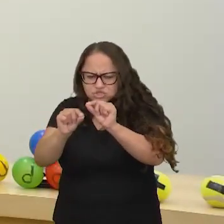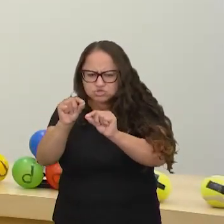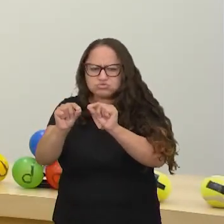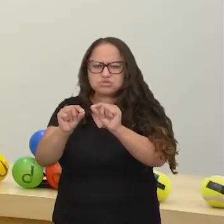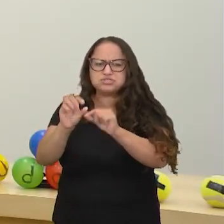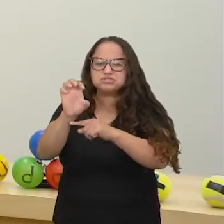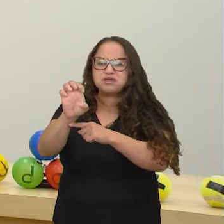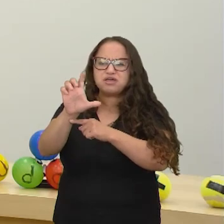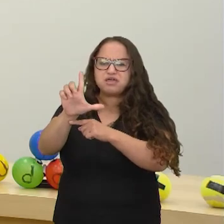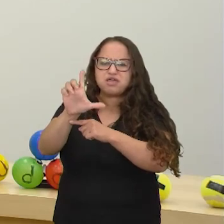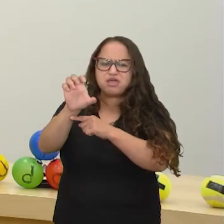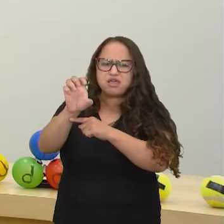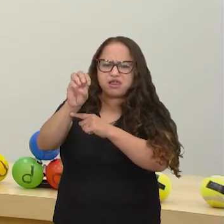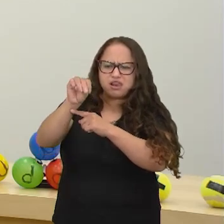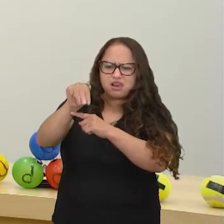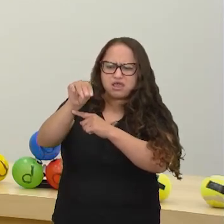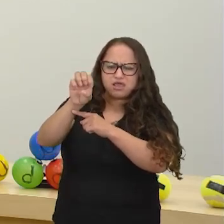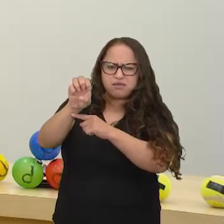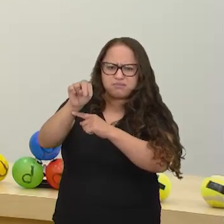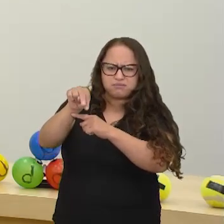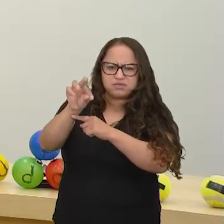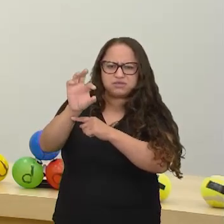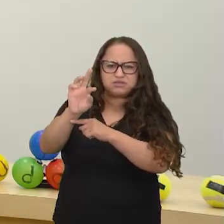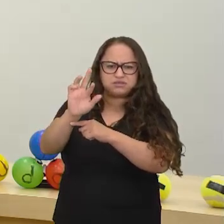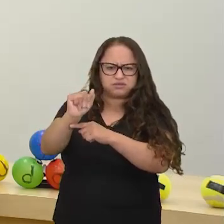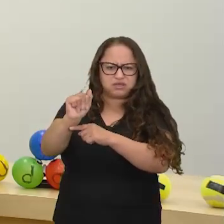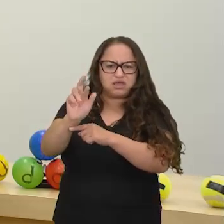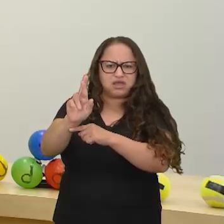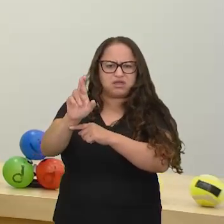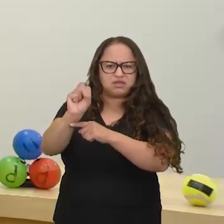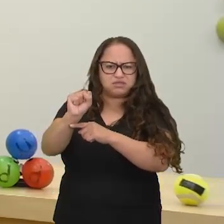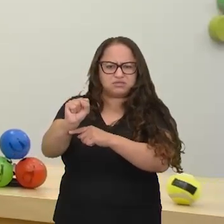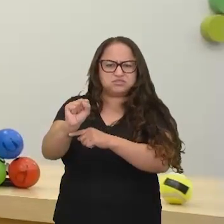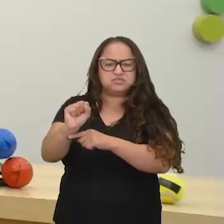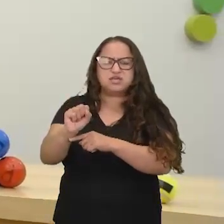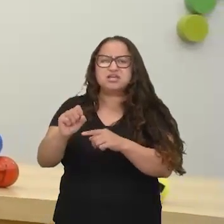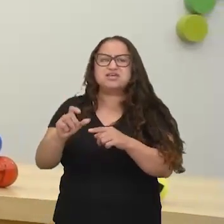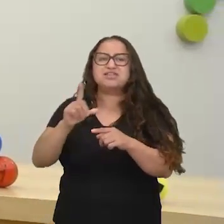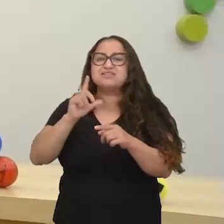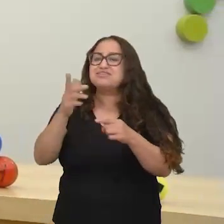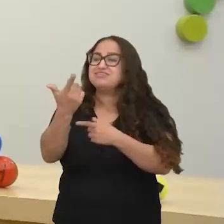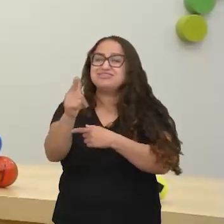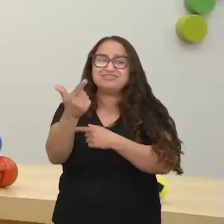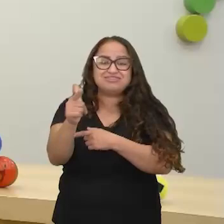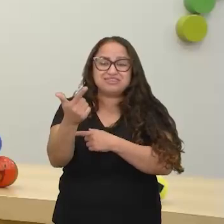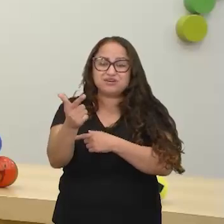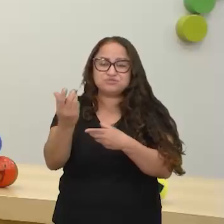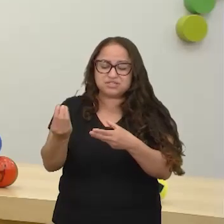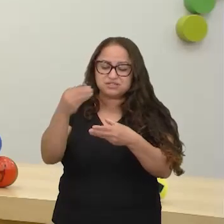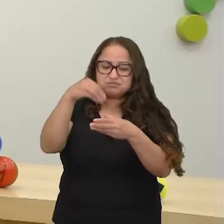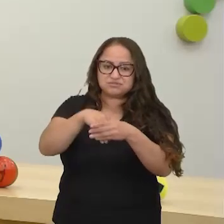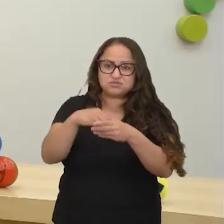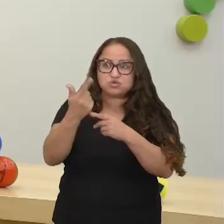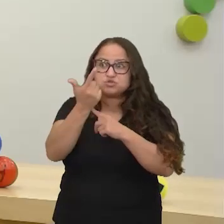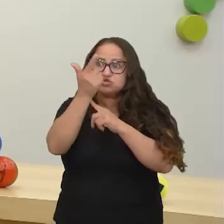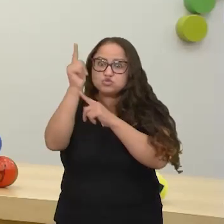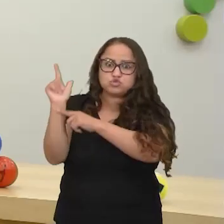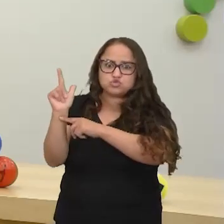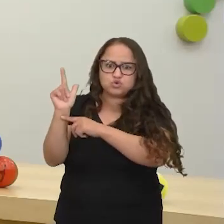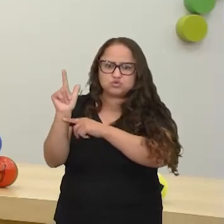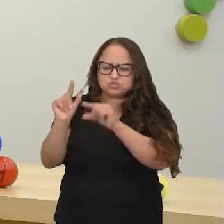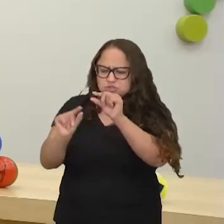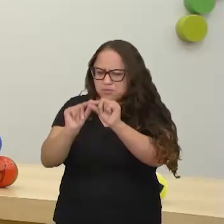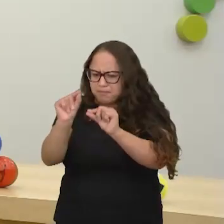São partículas que não são feitas, né? Não tem estrutura interna, né? Não são feitas de outras partículas. Essas são